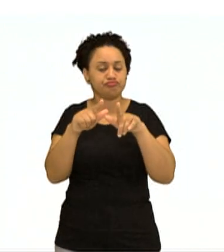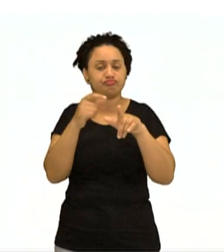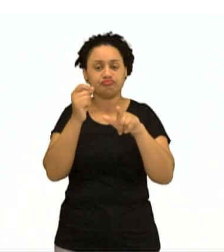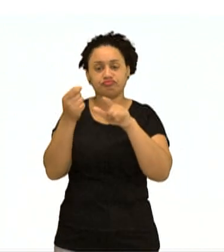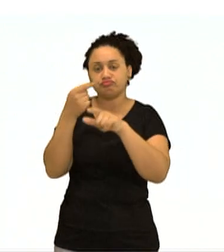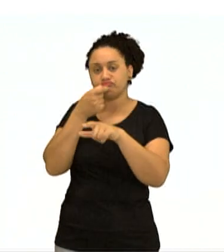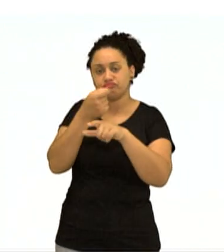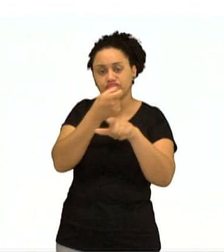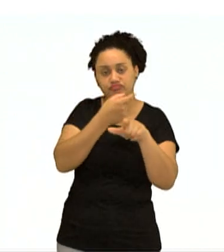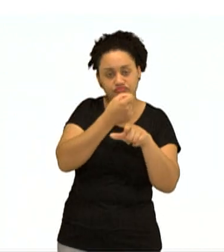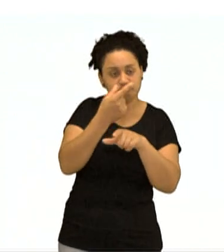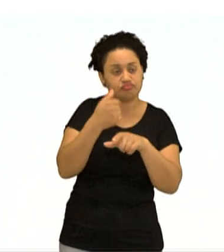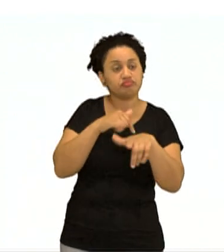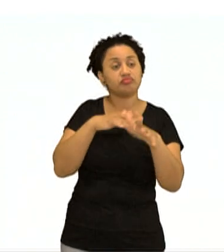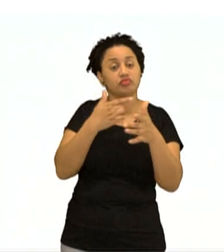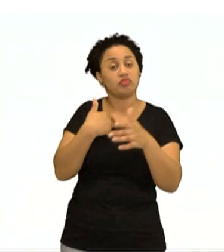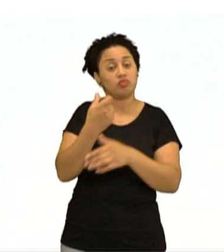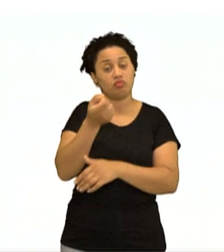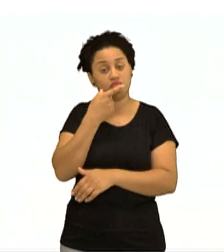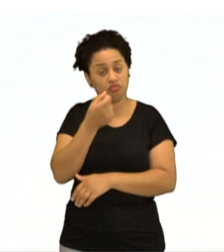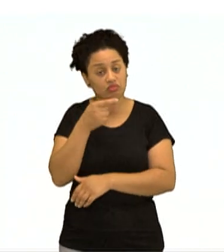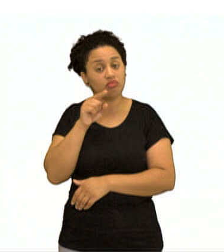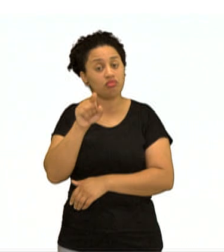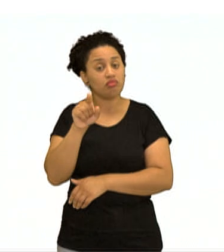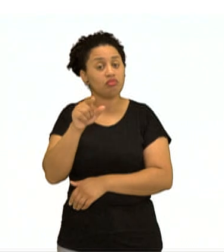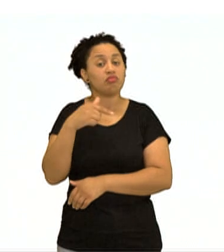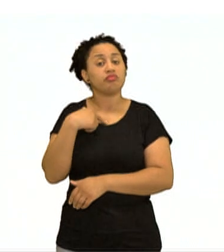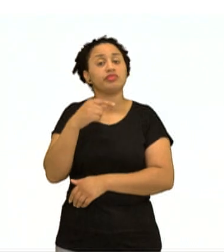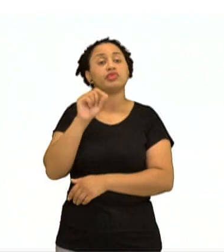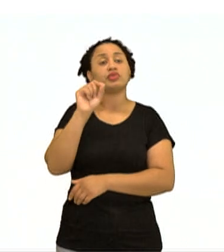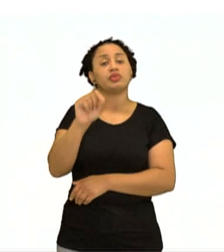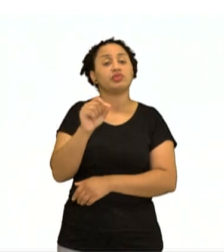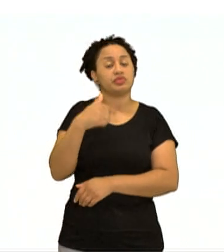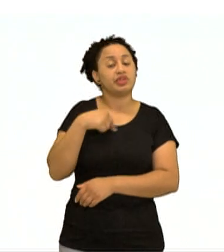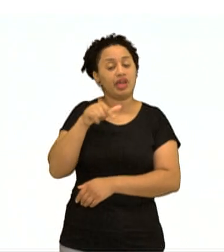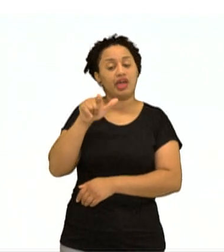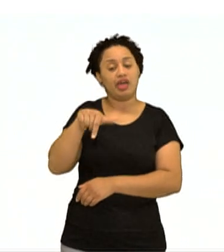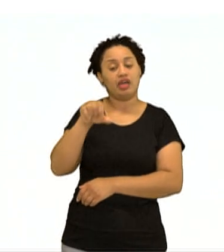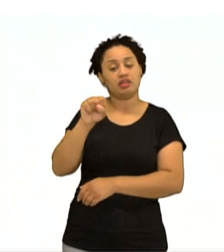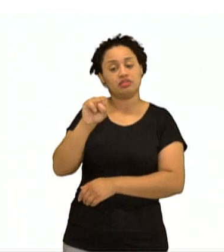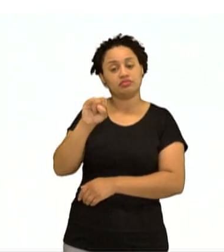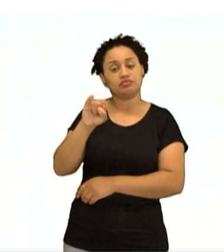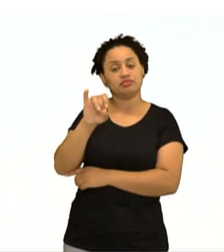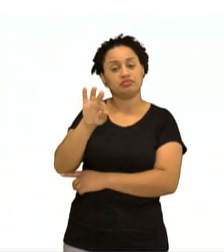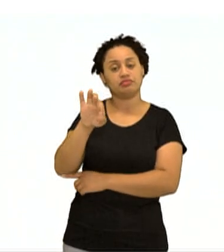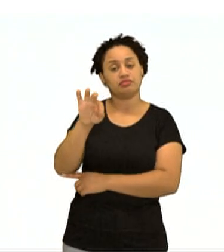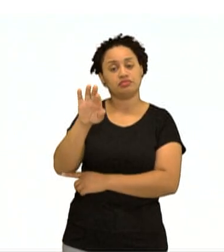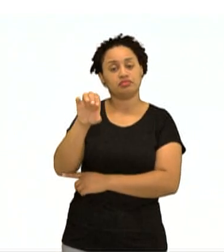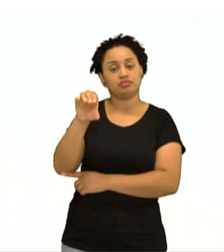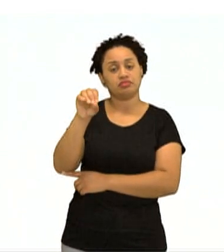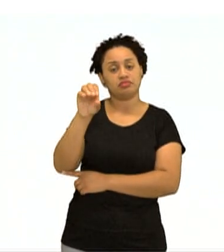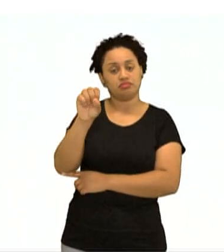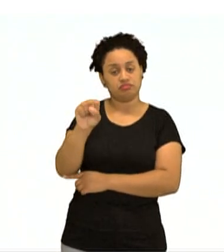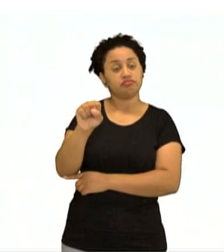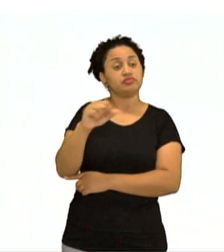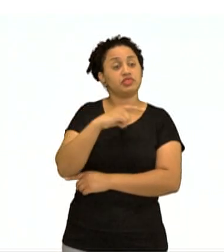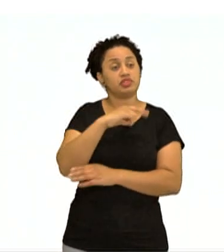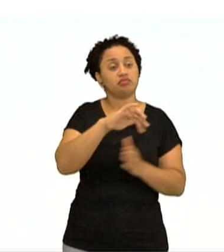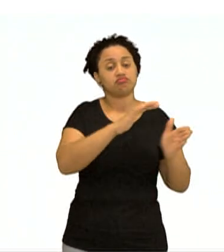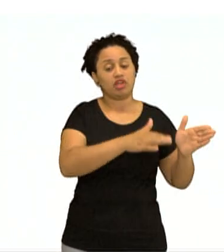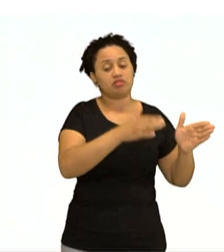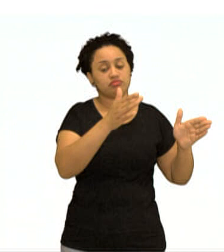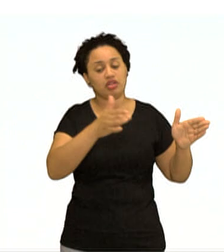Então, os medicamentos, esses remédios, são sintéticos. Então existem muitas etapas